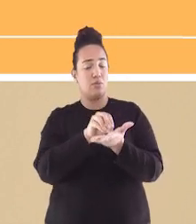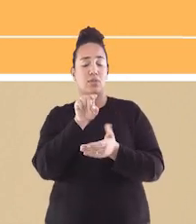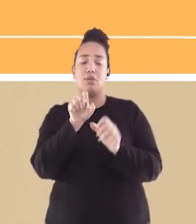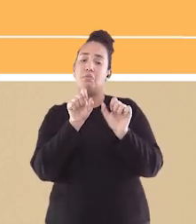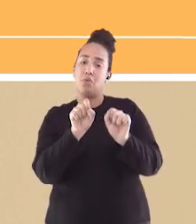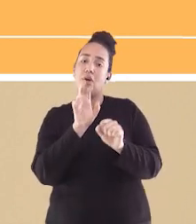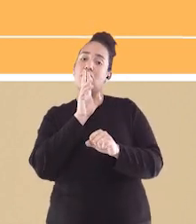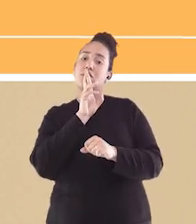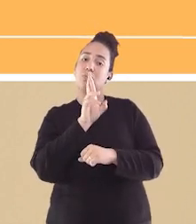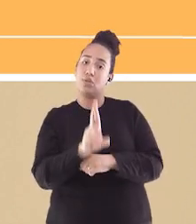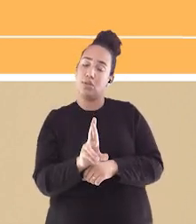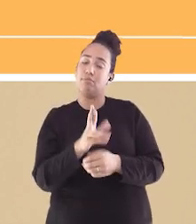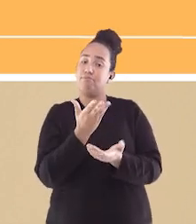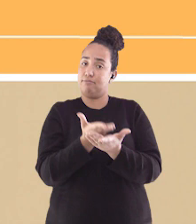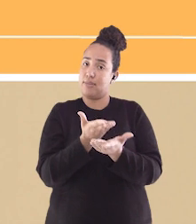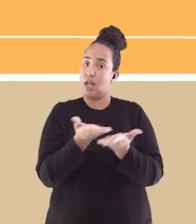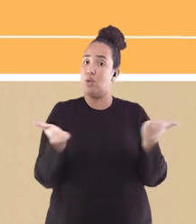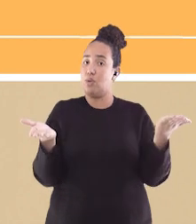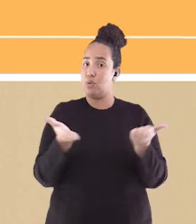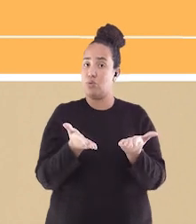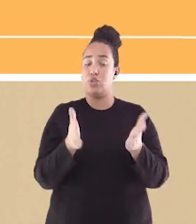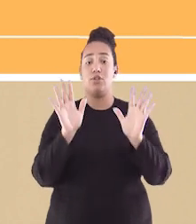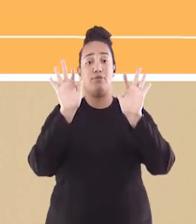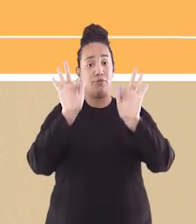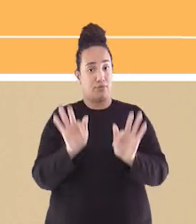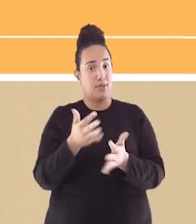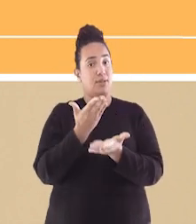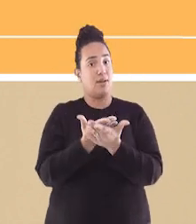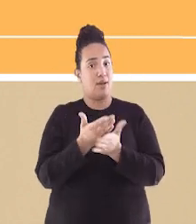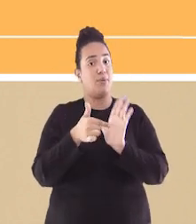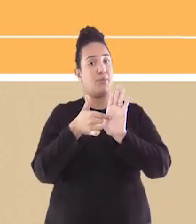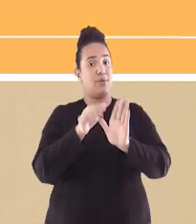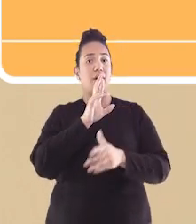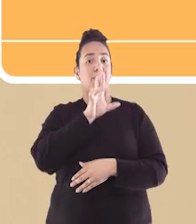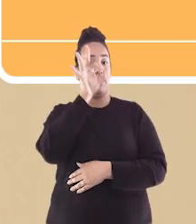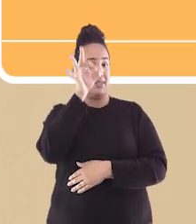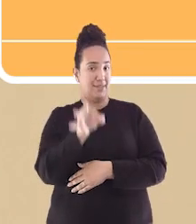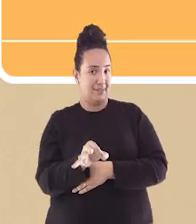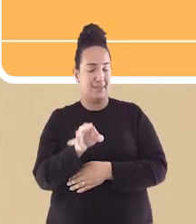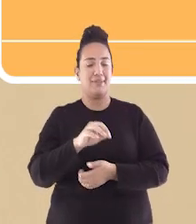aula, tá? E ao fim dela, a gente vai fazer a correção. Beleza? Então, bora!